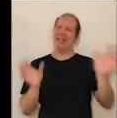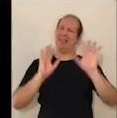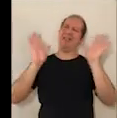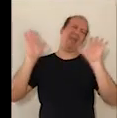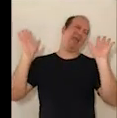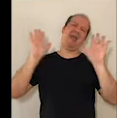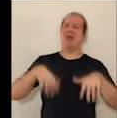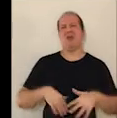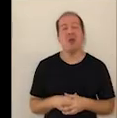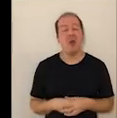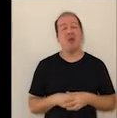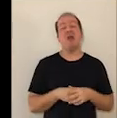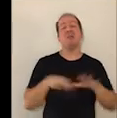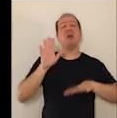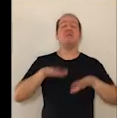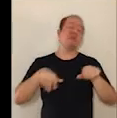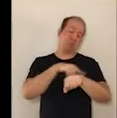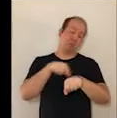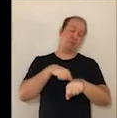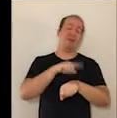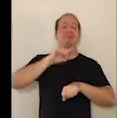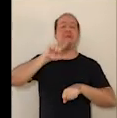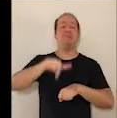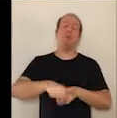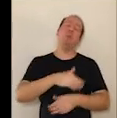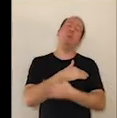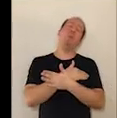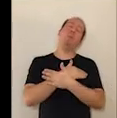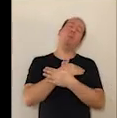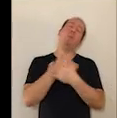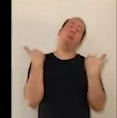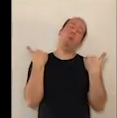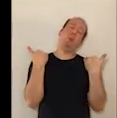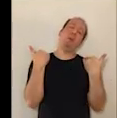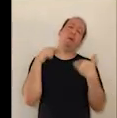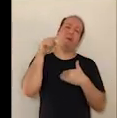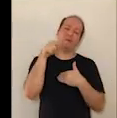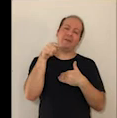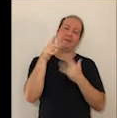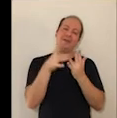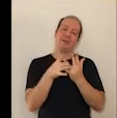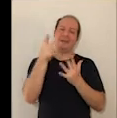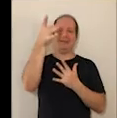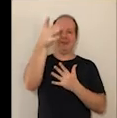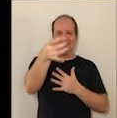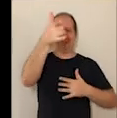Não, é demais. Não. Somente por algumas horas, assim que ele bater as botas, tiro-lhe do dedo.